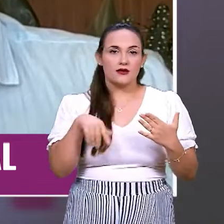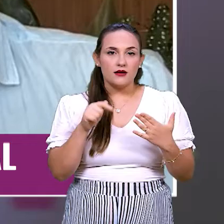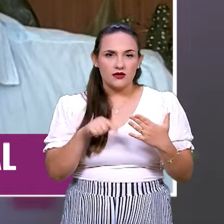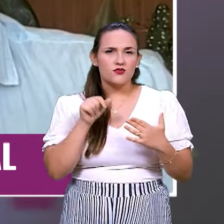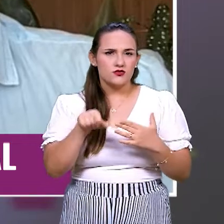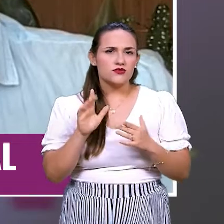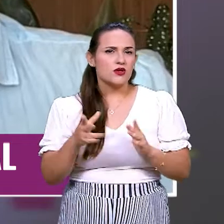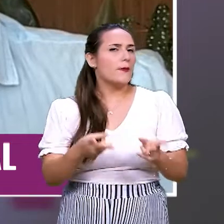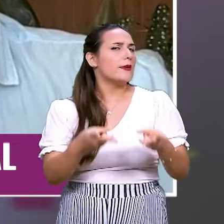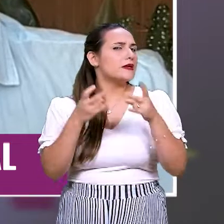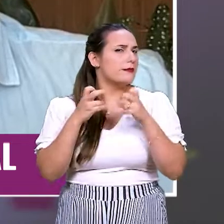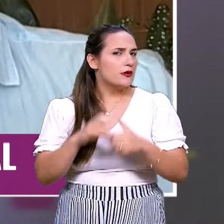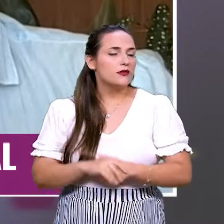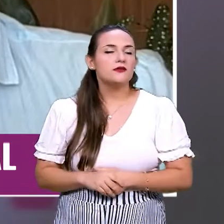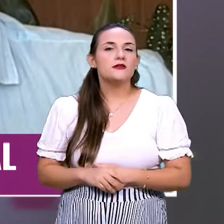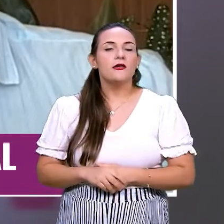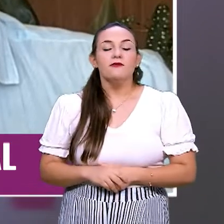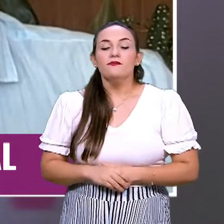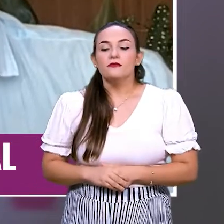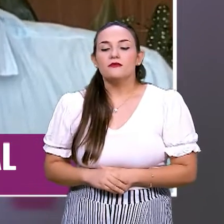vocês têm identificado aí no estudo?